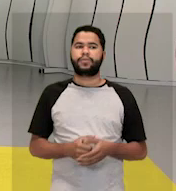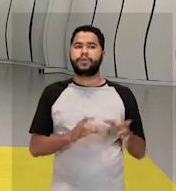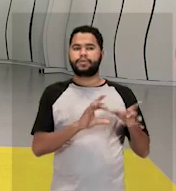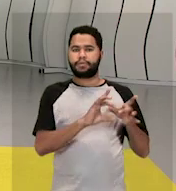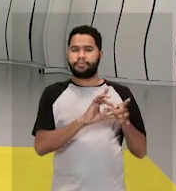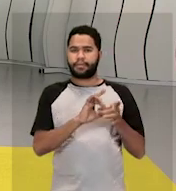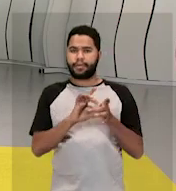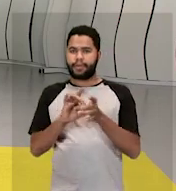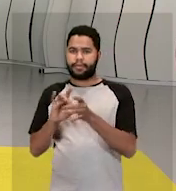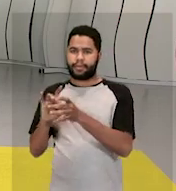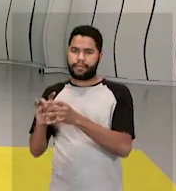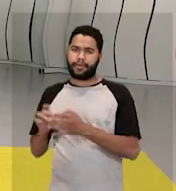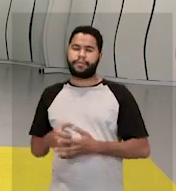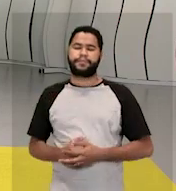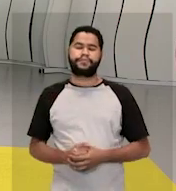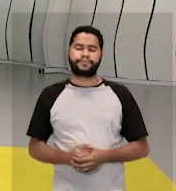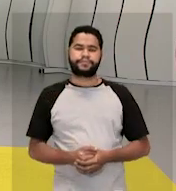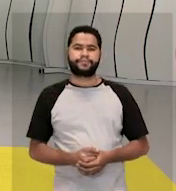contexto aí.